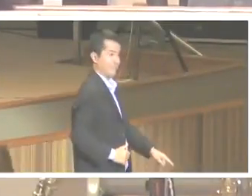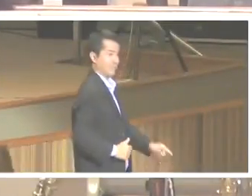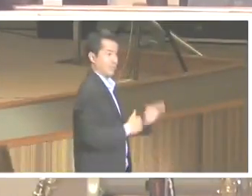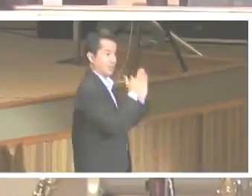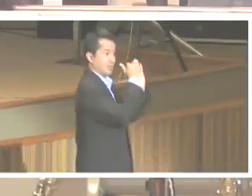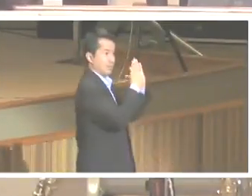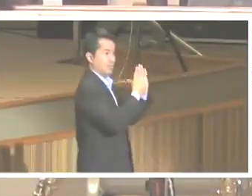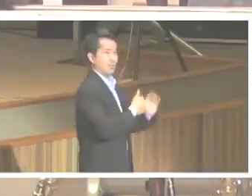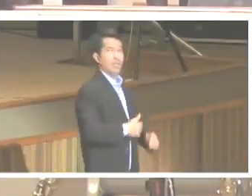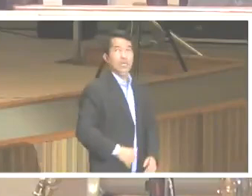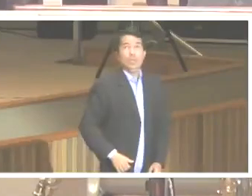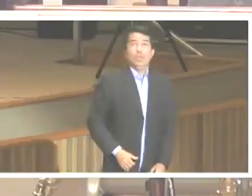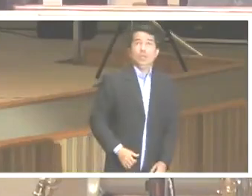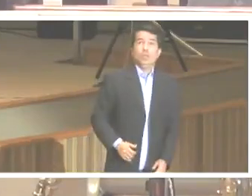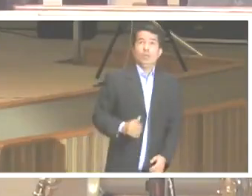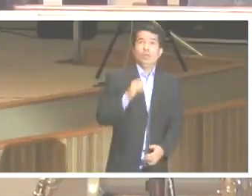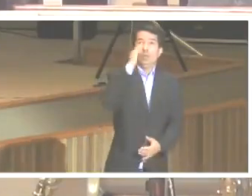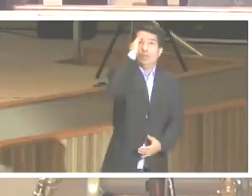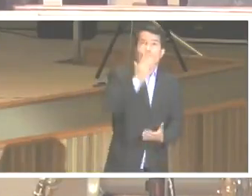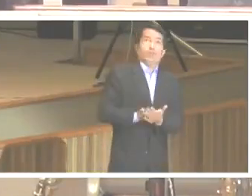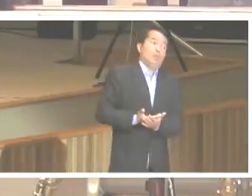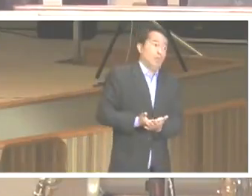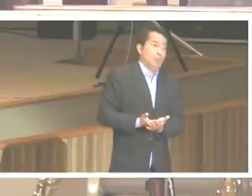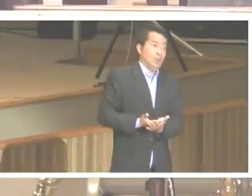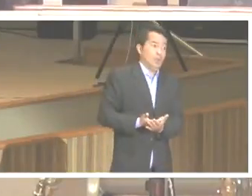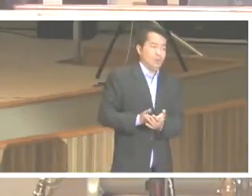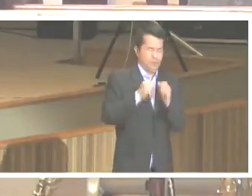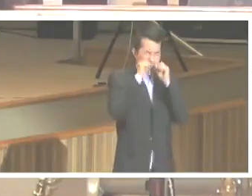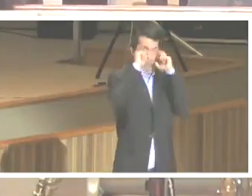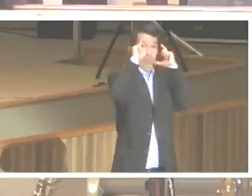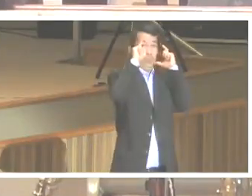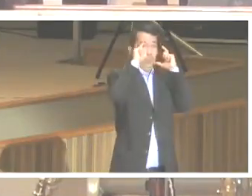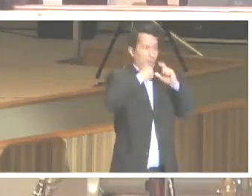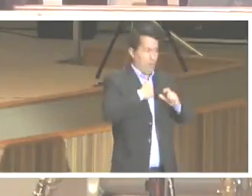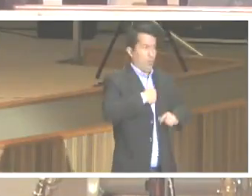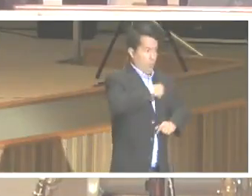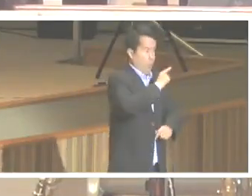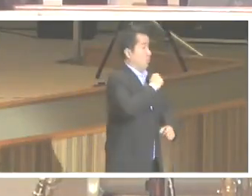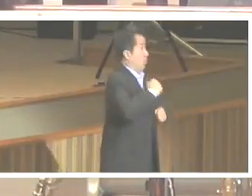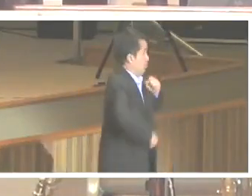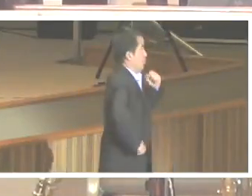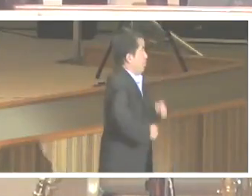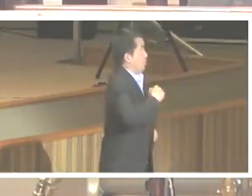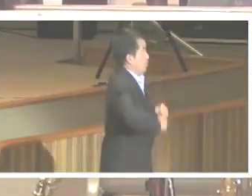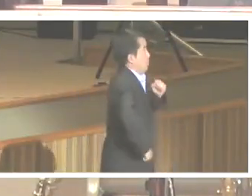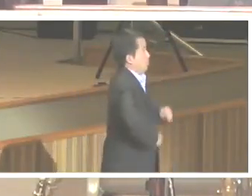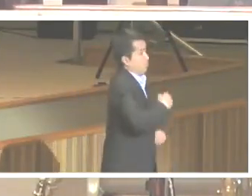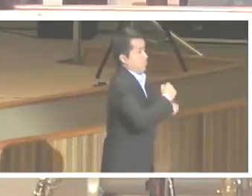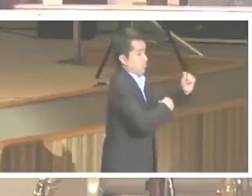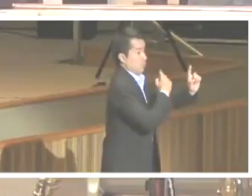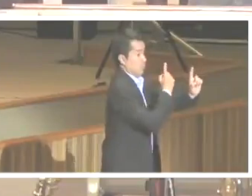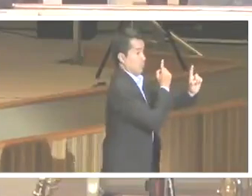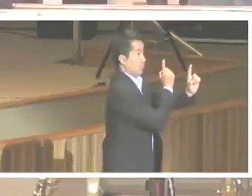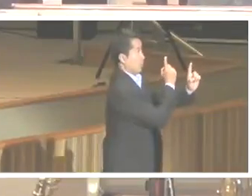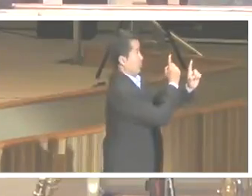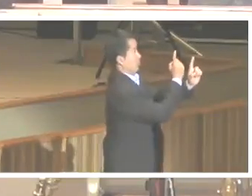experiência que ele tem que ele também decide ser sócio de deus e volta pra casa